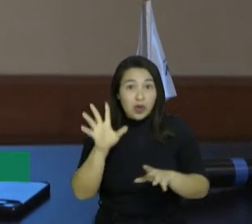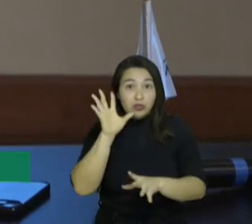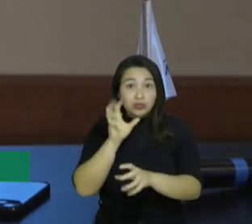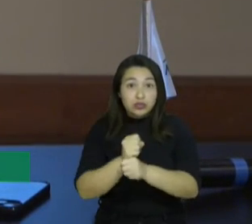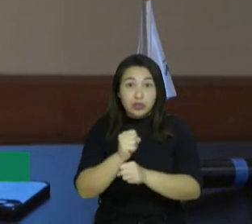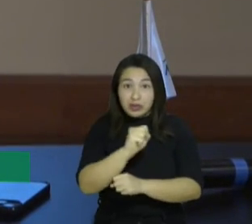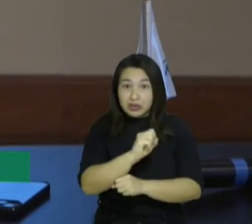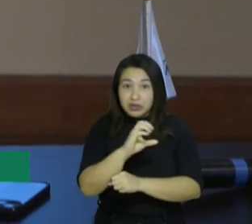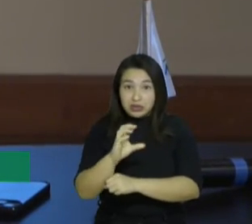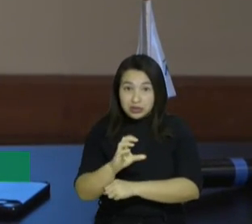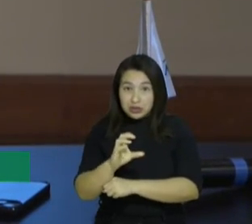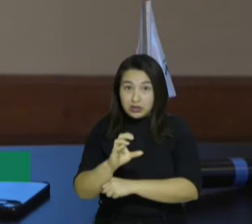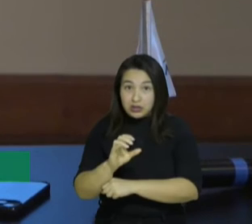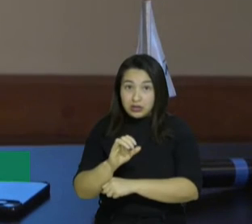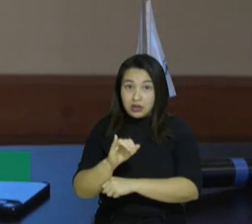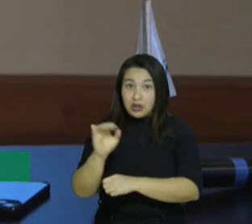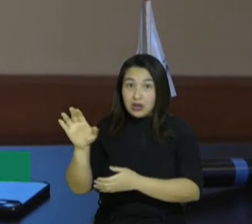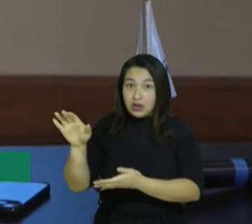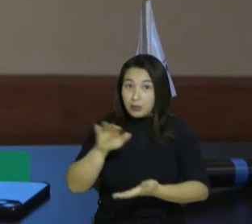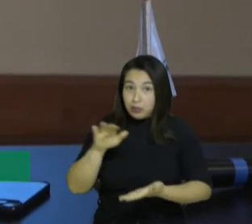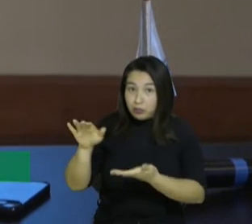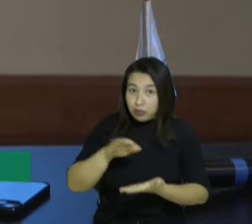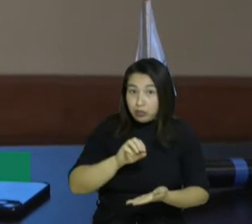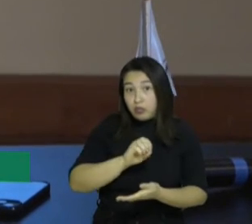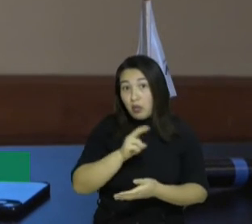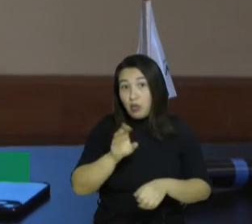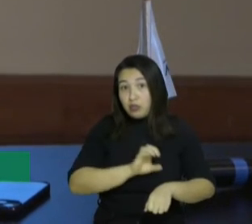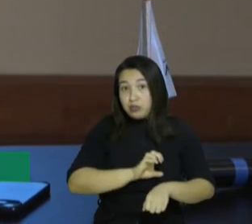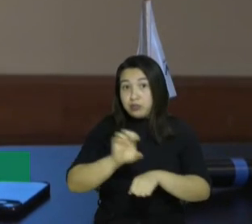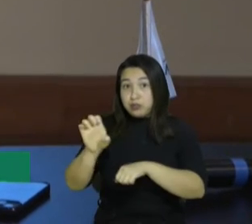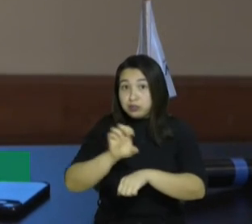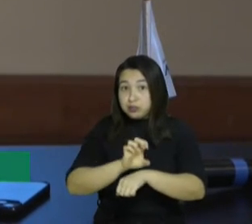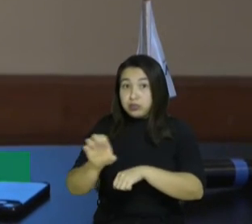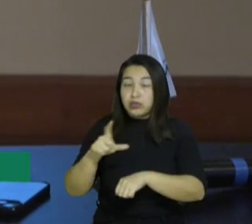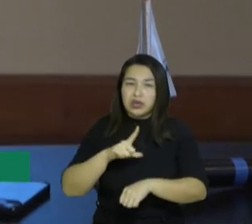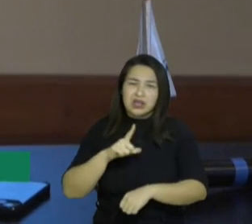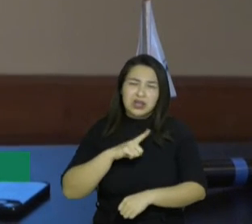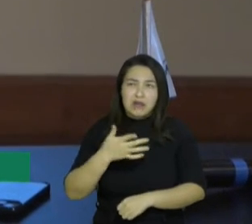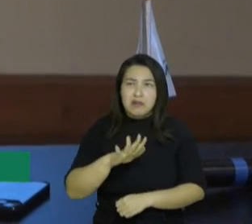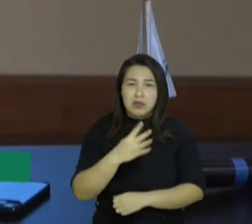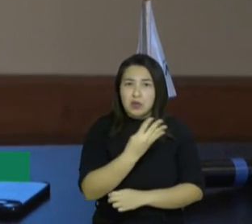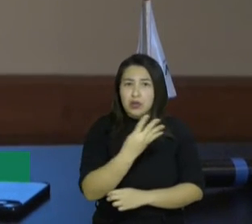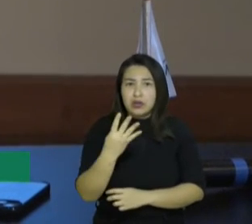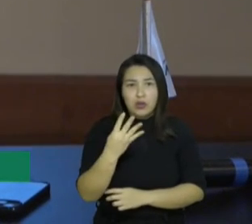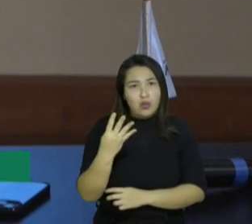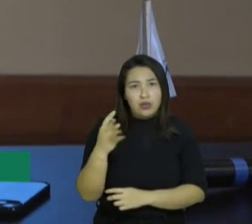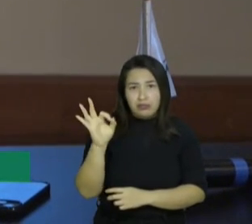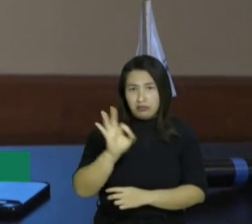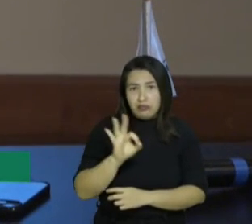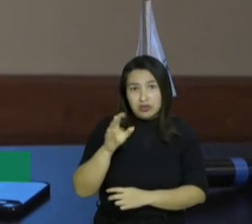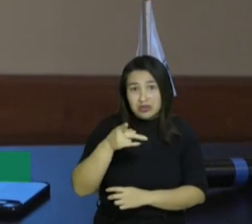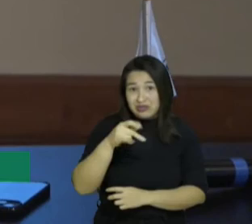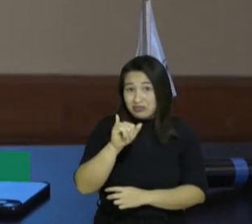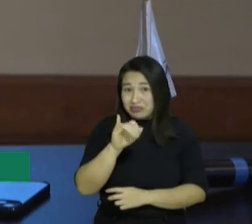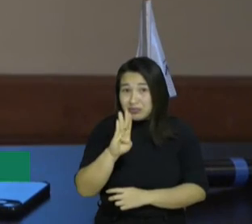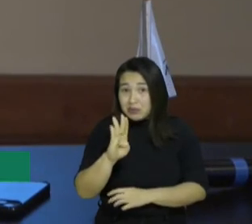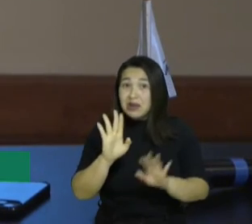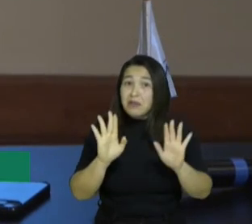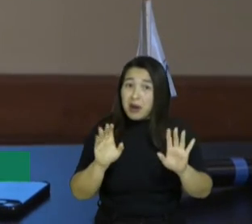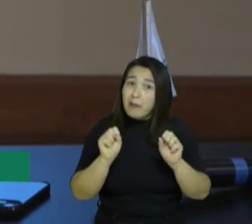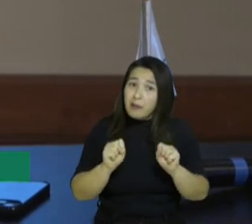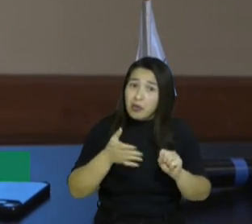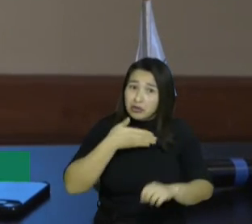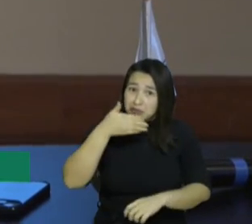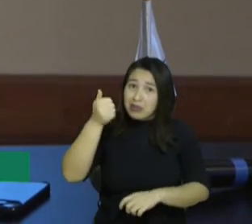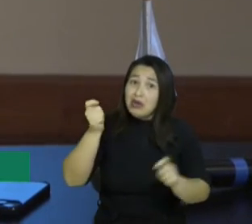Catarina exporta e importa divide pelo PIB 44% 40 Tá bom mas pode melhorar muito mais pode ser muito